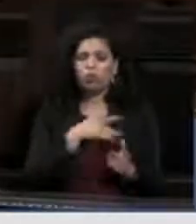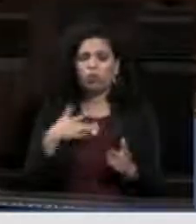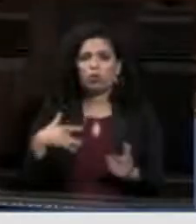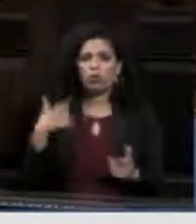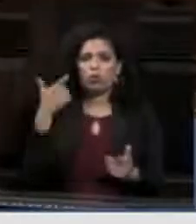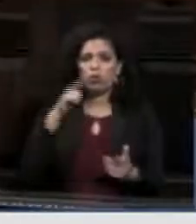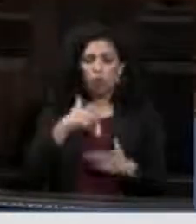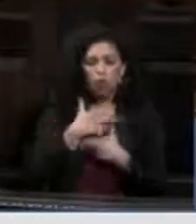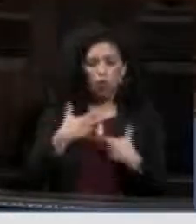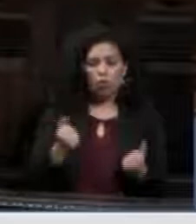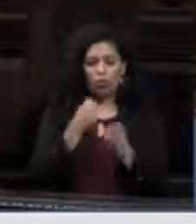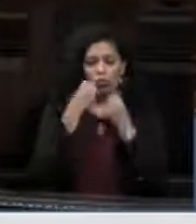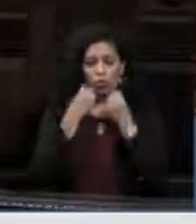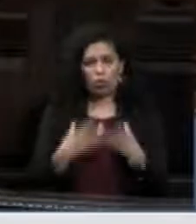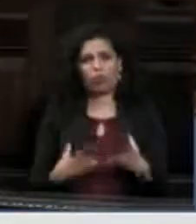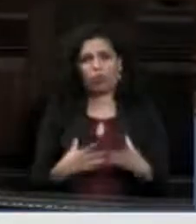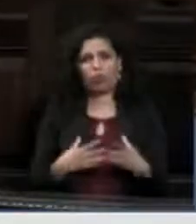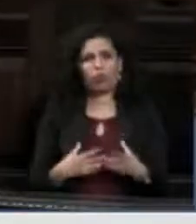carreira digna.